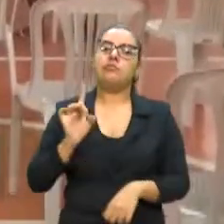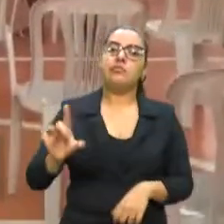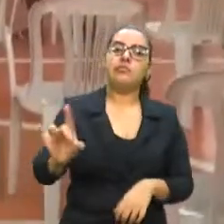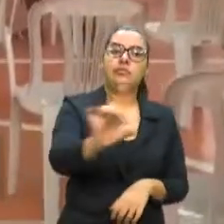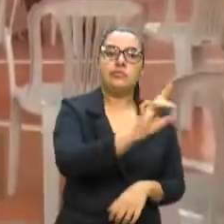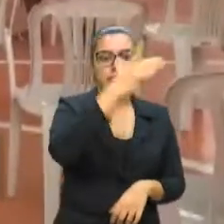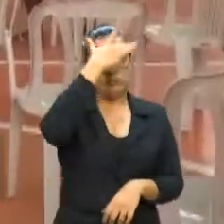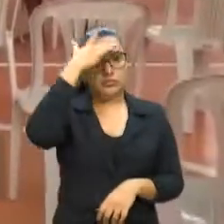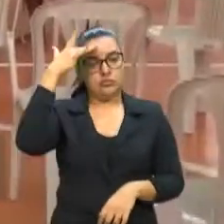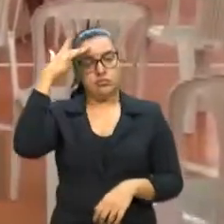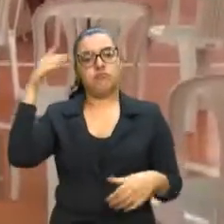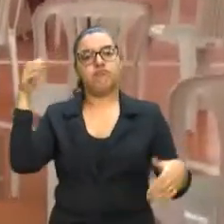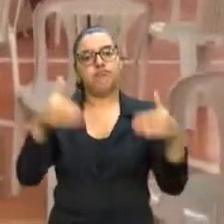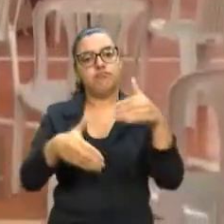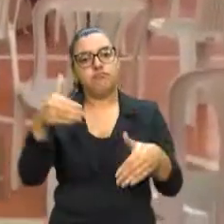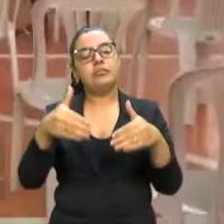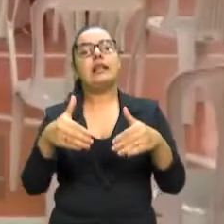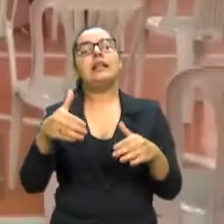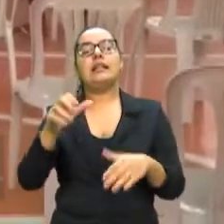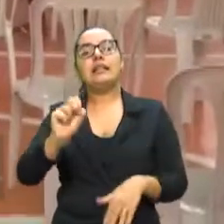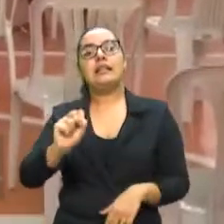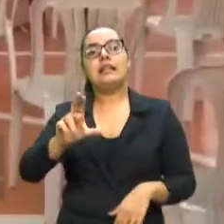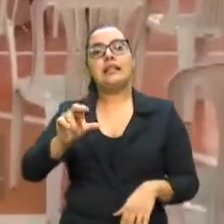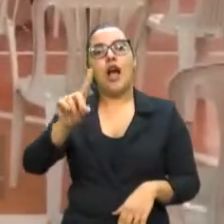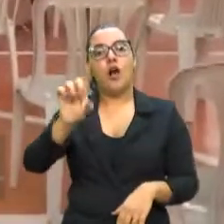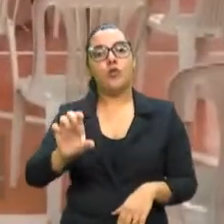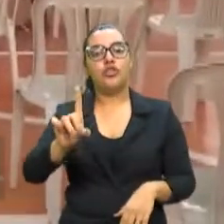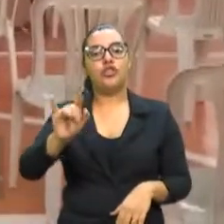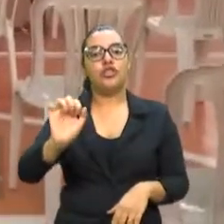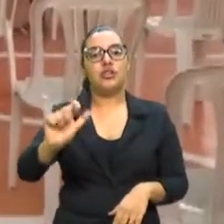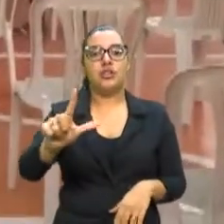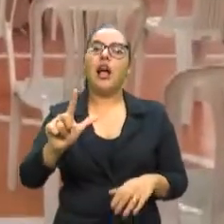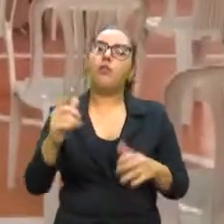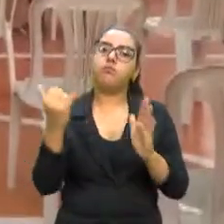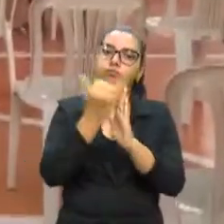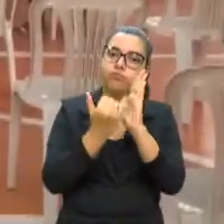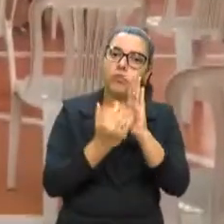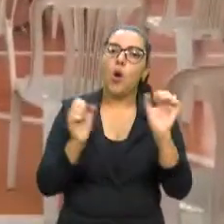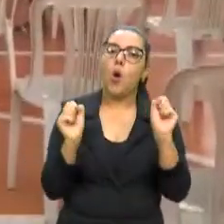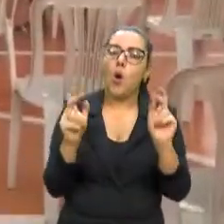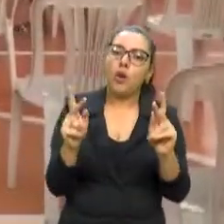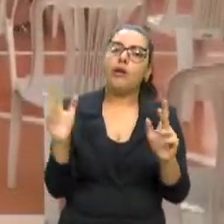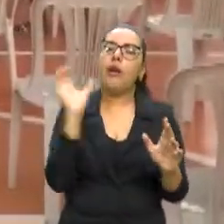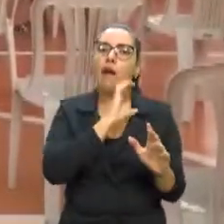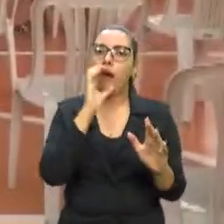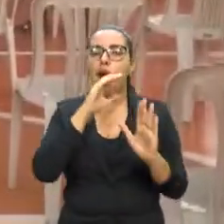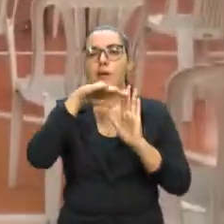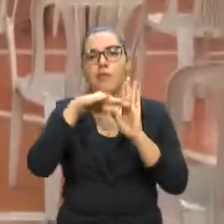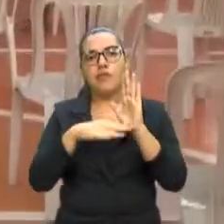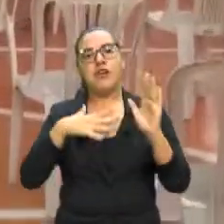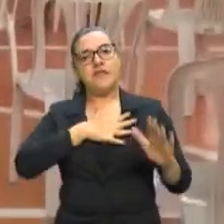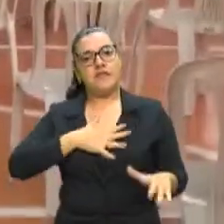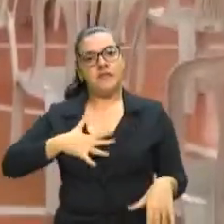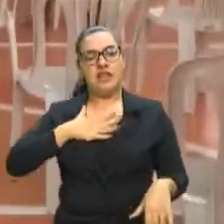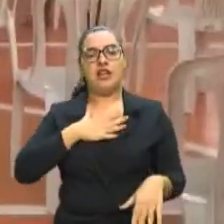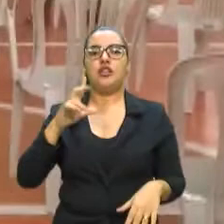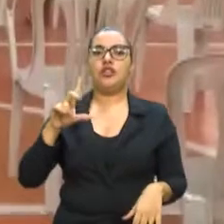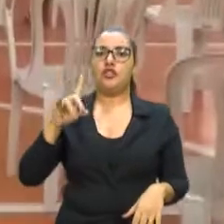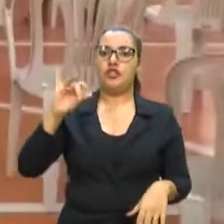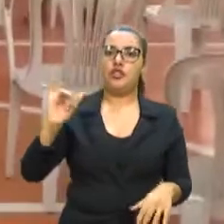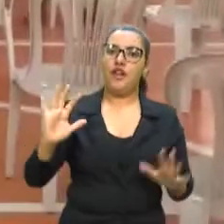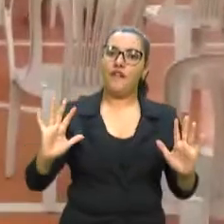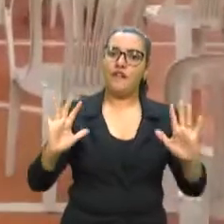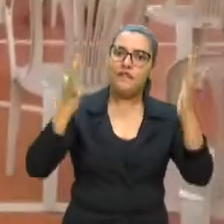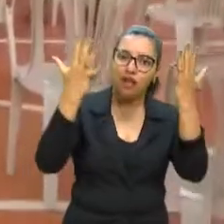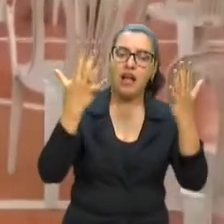saúde digital, em cumprir a agenda e ter uma agilidade na vacinação. Então a gente fica muito feliz, hoje é um dia de festa, uma festa contida